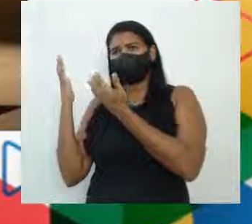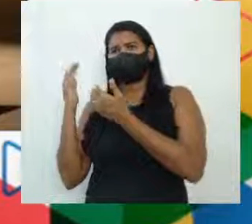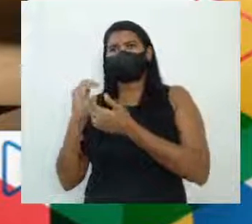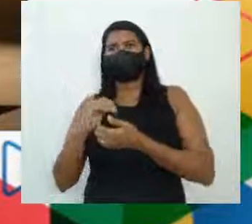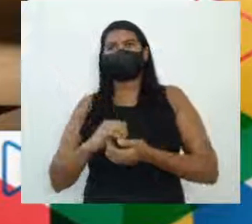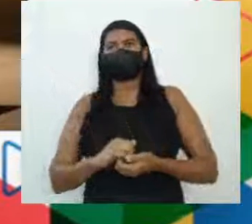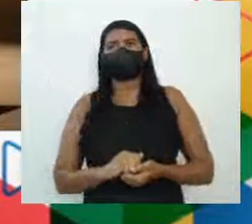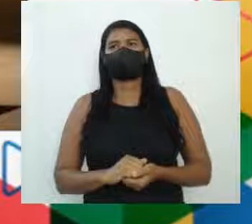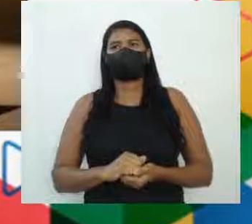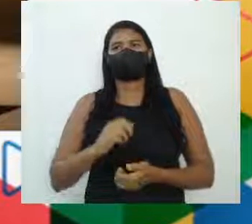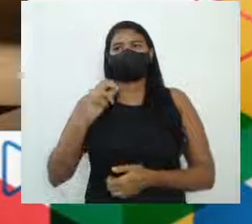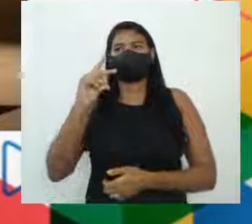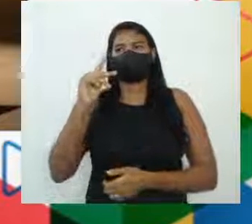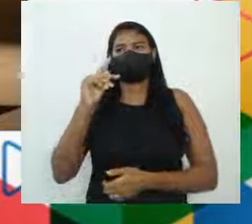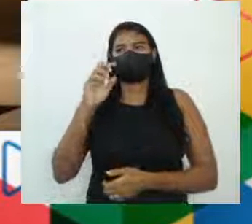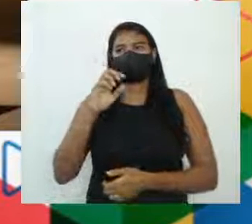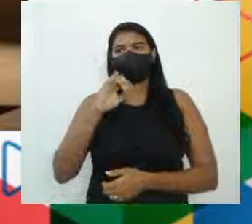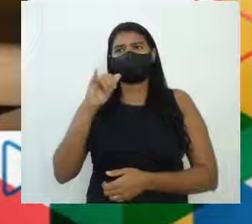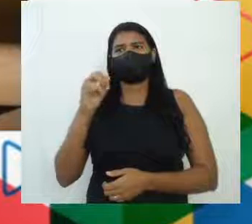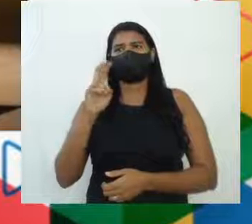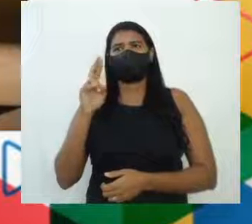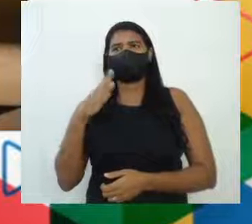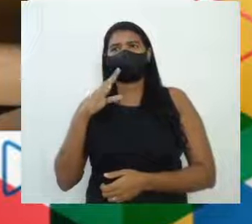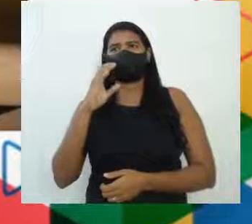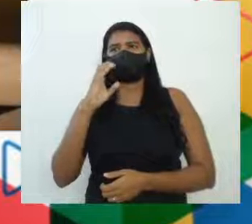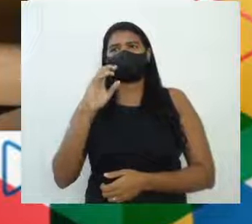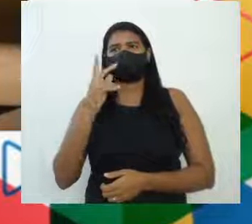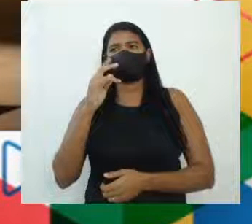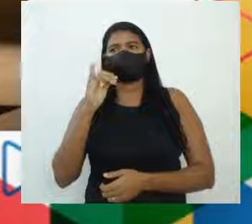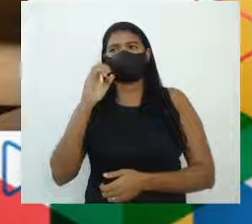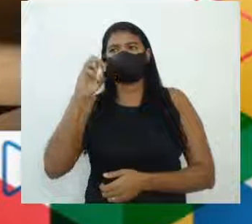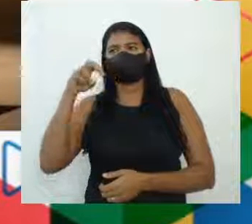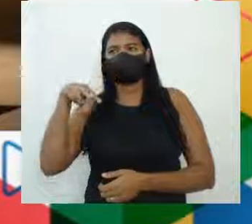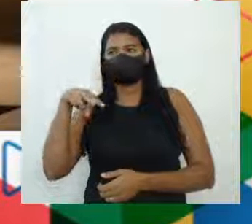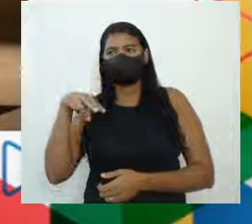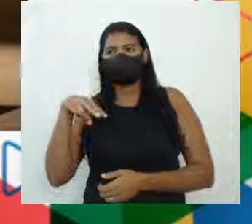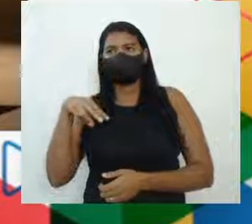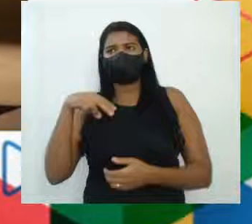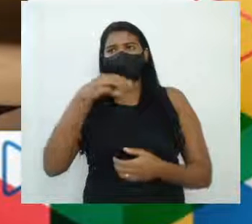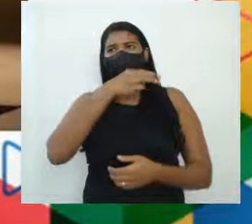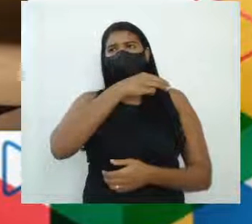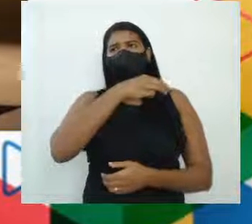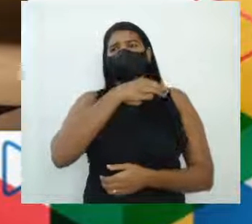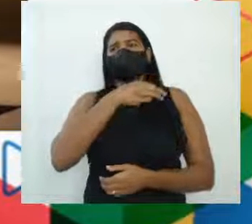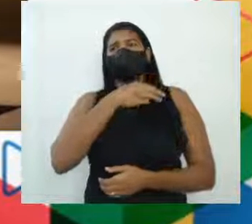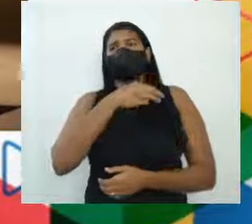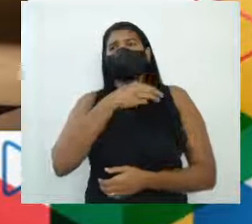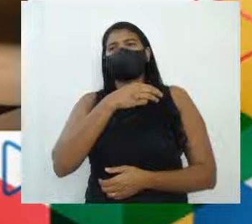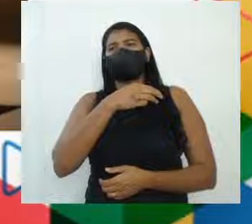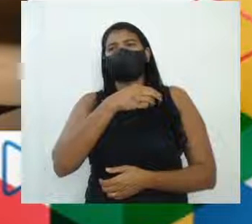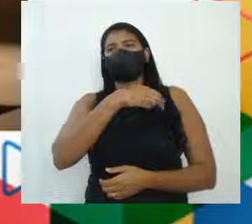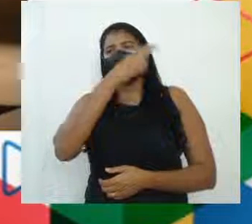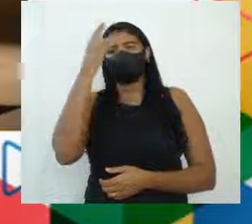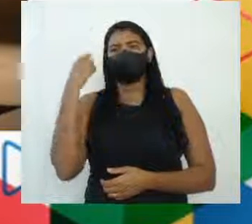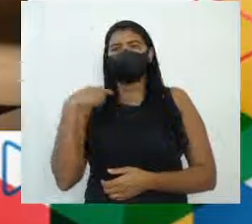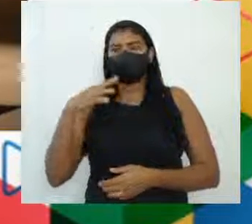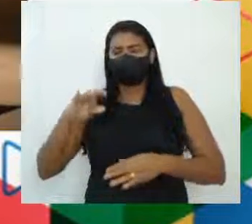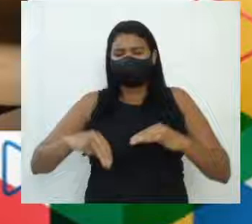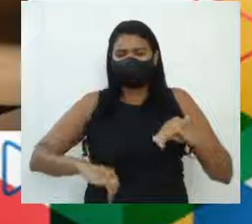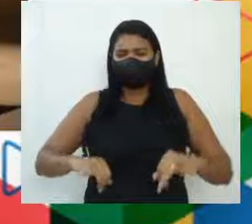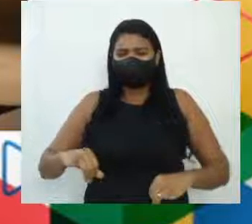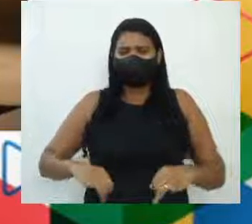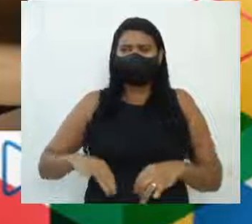Chien-Pot, ela vai representar Nossa Senhora das Dores, que foi uma